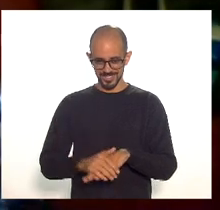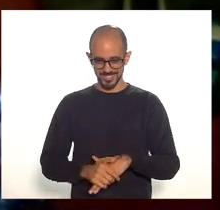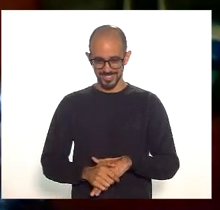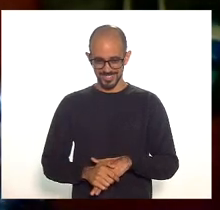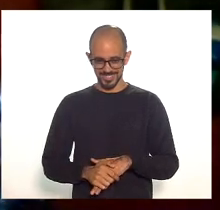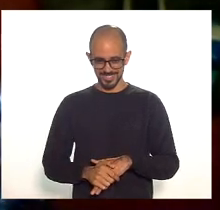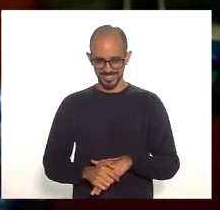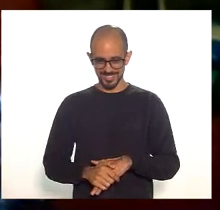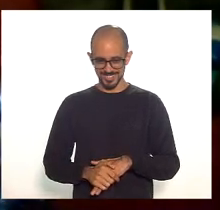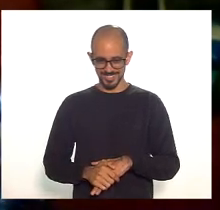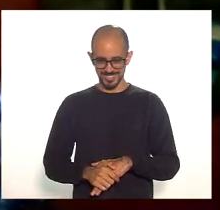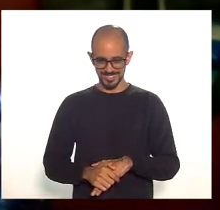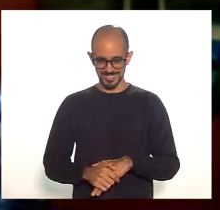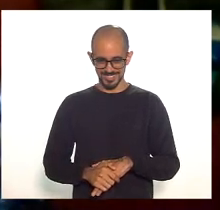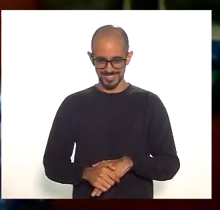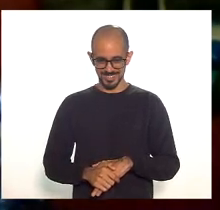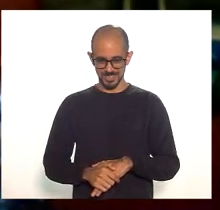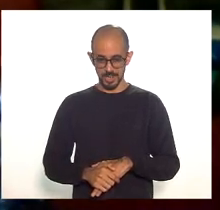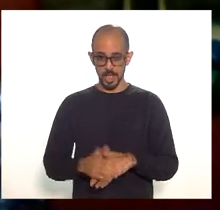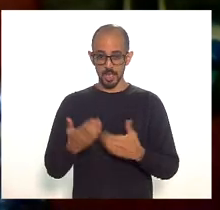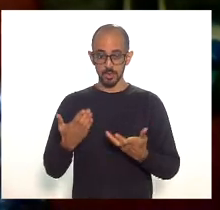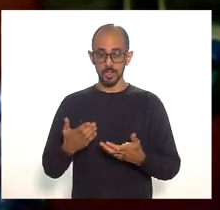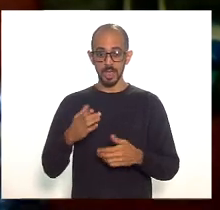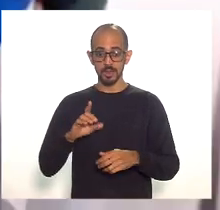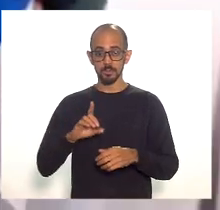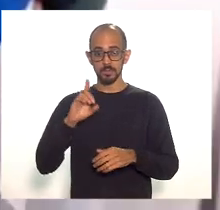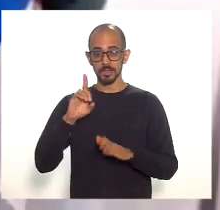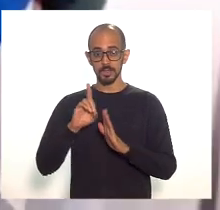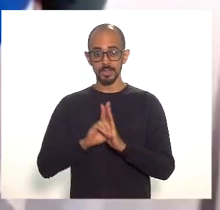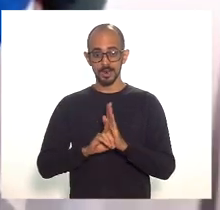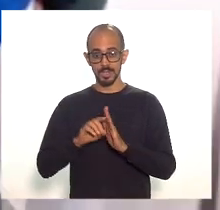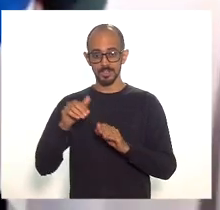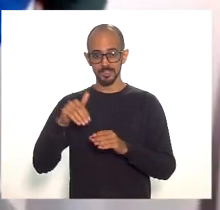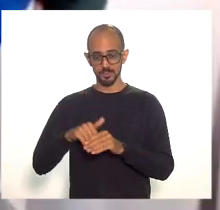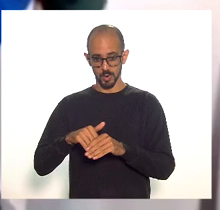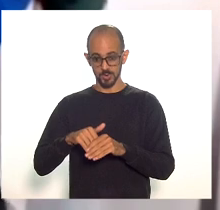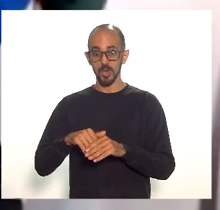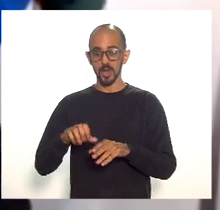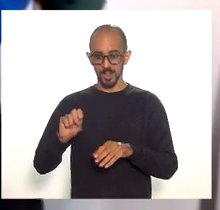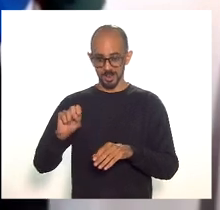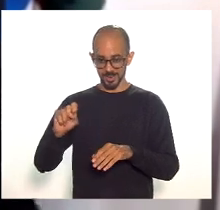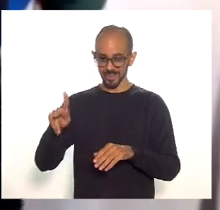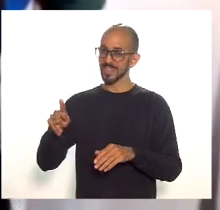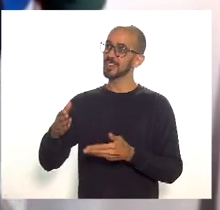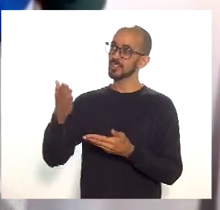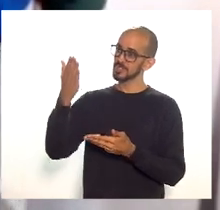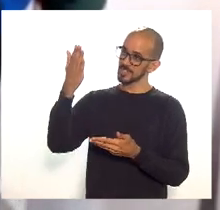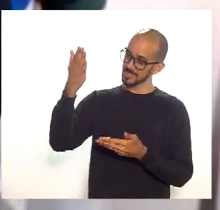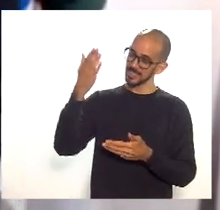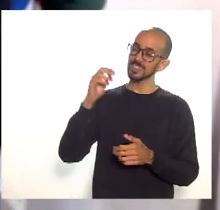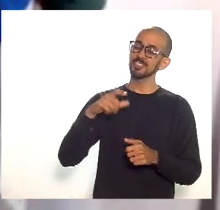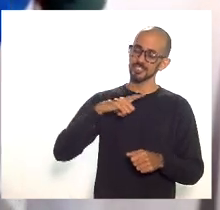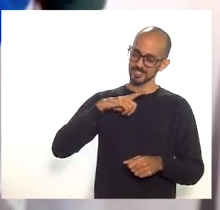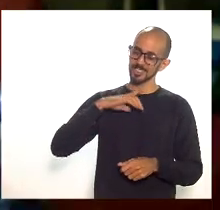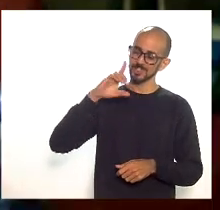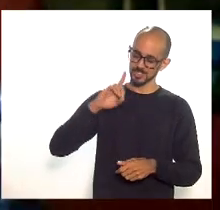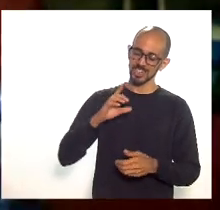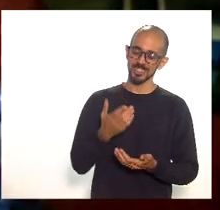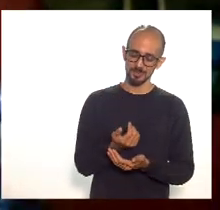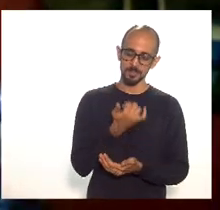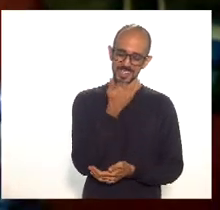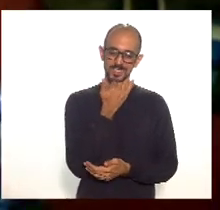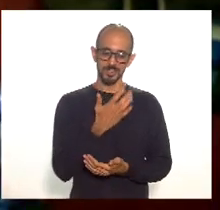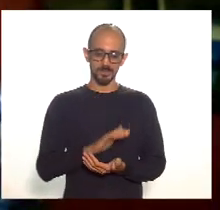Não. É? Eu queria fazer na declaração então, de voto. Então faz a sua declaração de voto, Vossa Excelência tem todo direito, me perdoa. Presidente